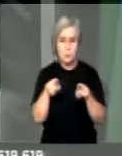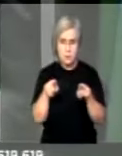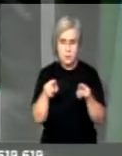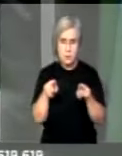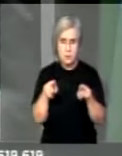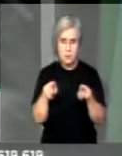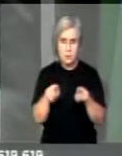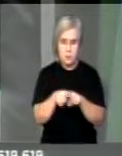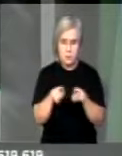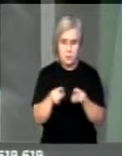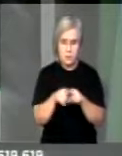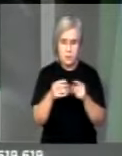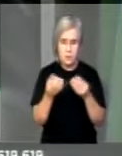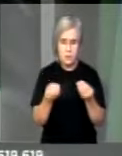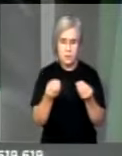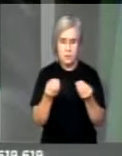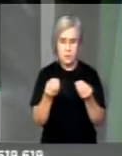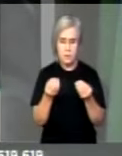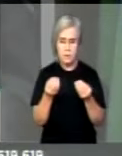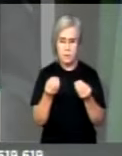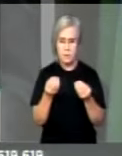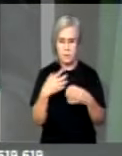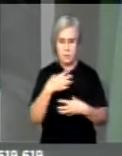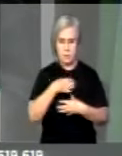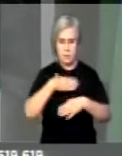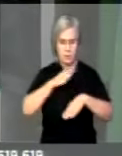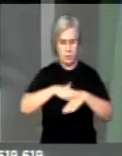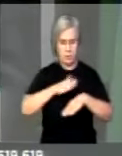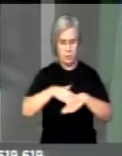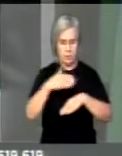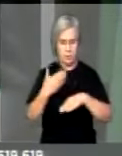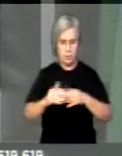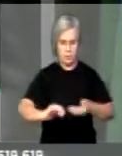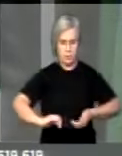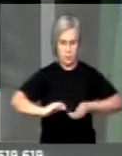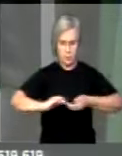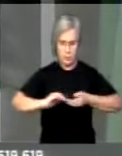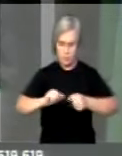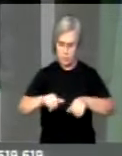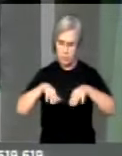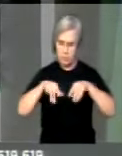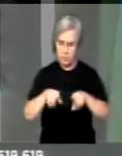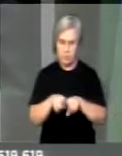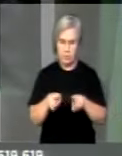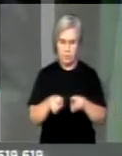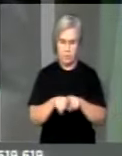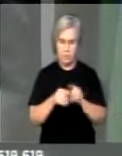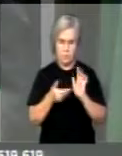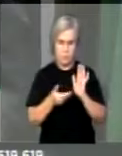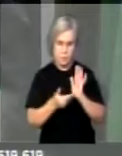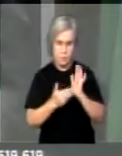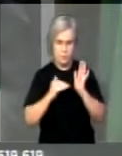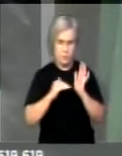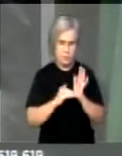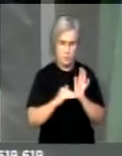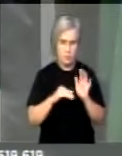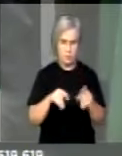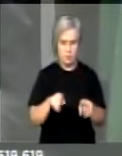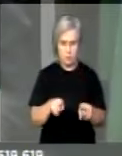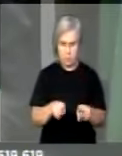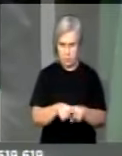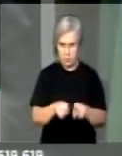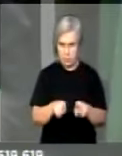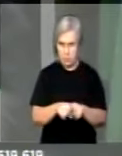de deputado, cortando na própria carne o Congresso Nacional, a Câmara dos Deputados, quando falta com o seu